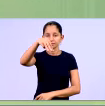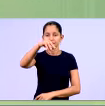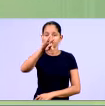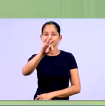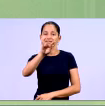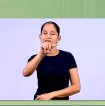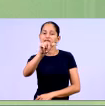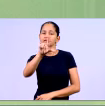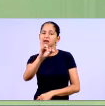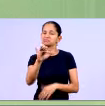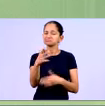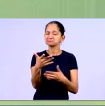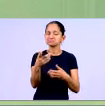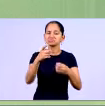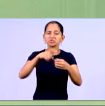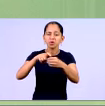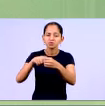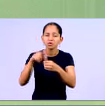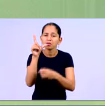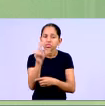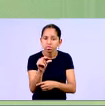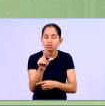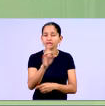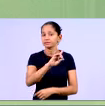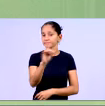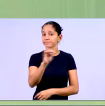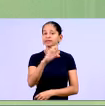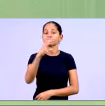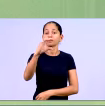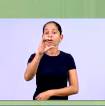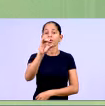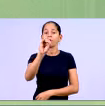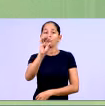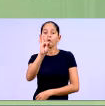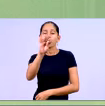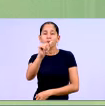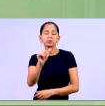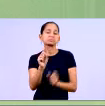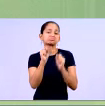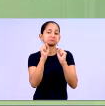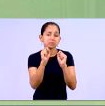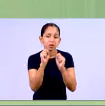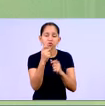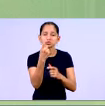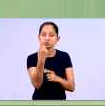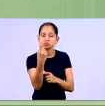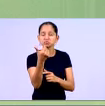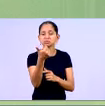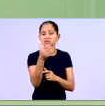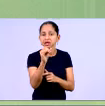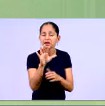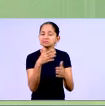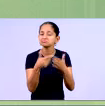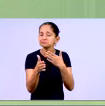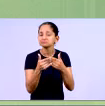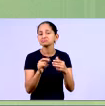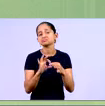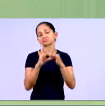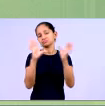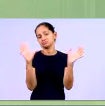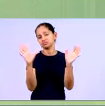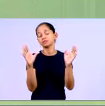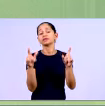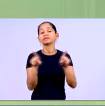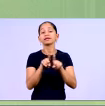sócios? Não. Número limitado de cota por sócio? Não. Pode ter umas, 10, 50? Não tem.